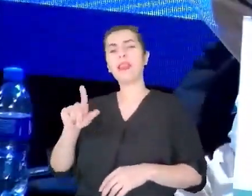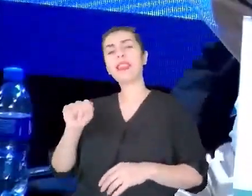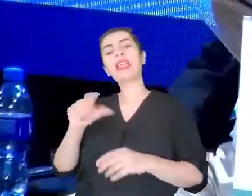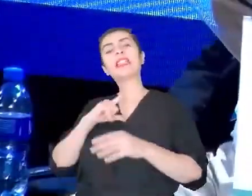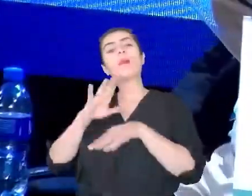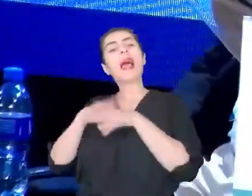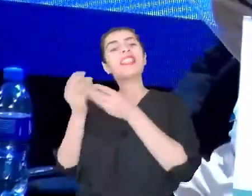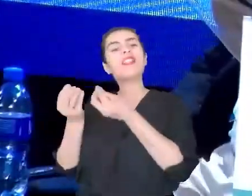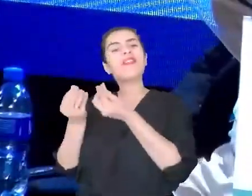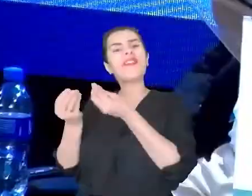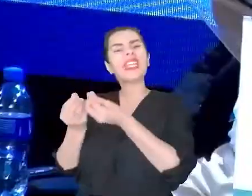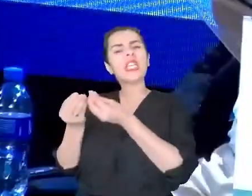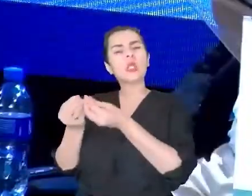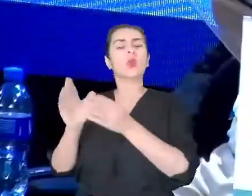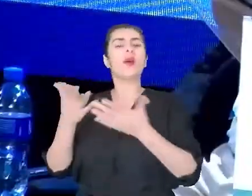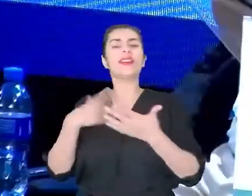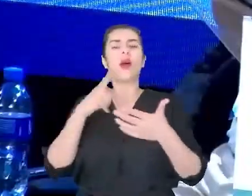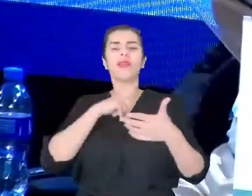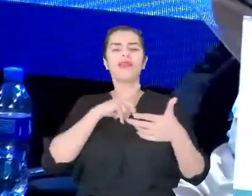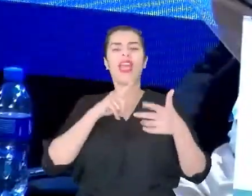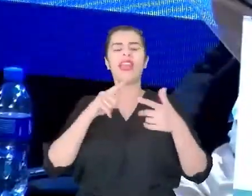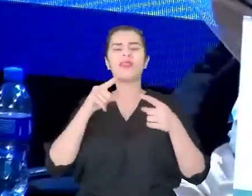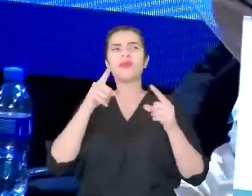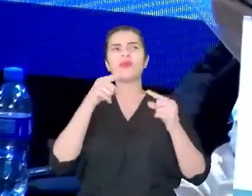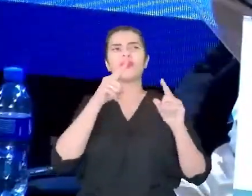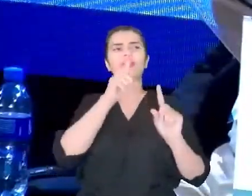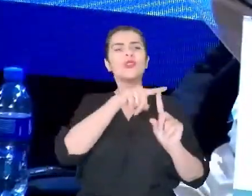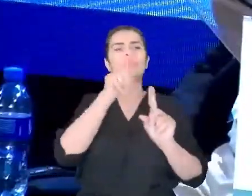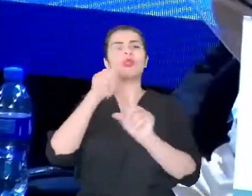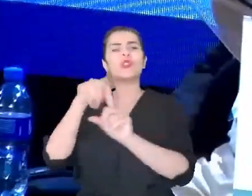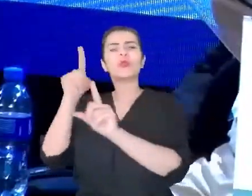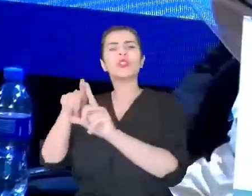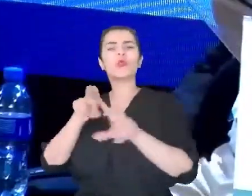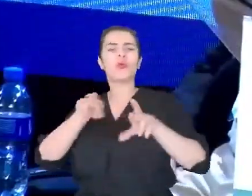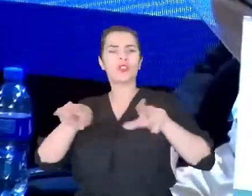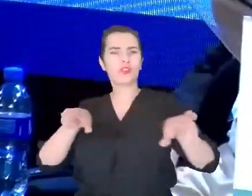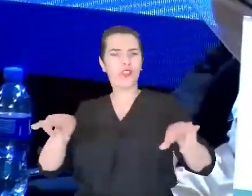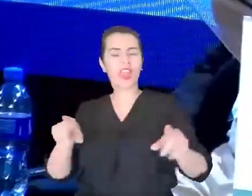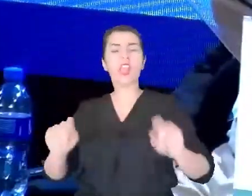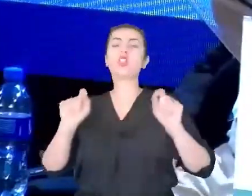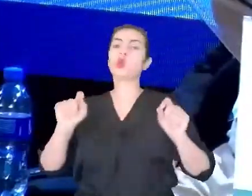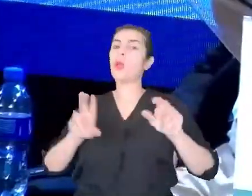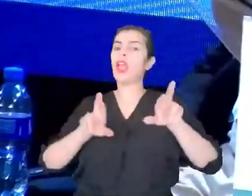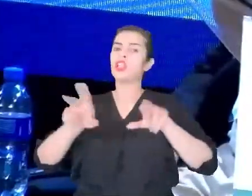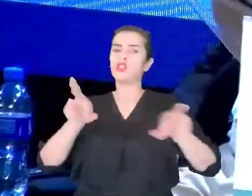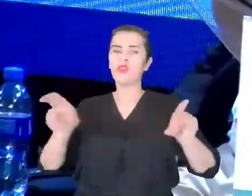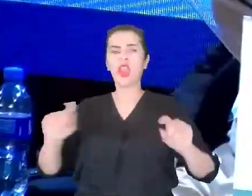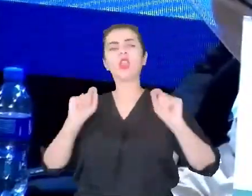são os problemas diferentes e onde a gente se encontra também nas mesmas dificuldades.